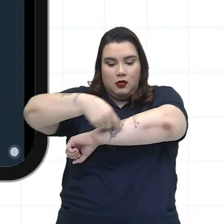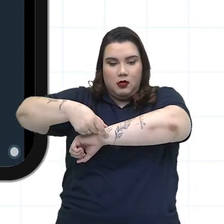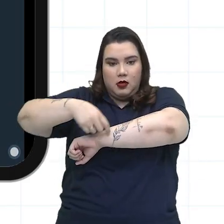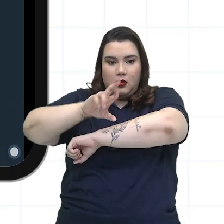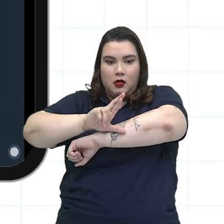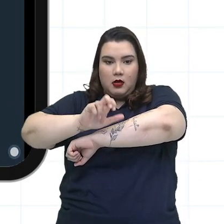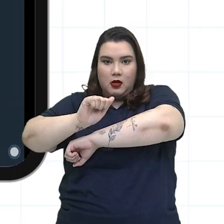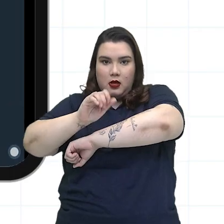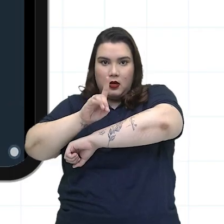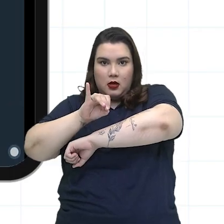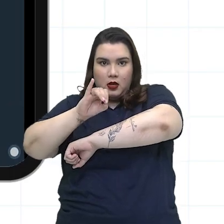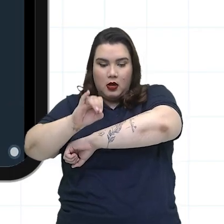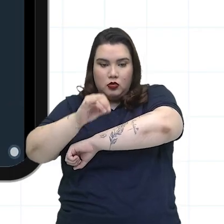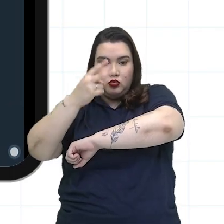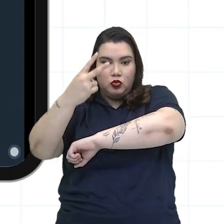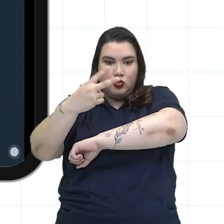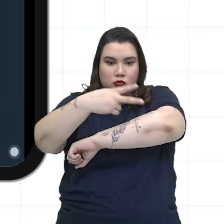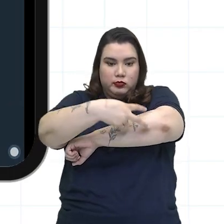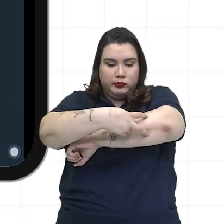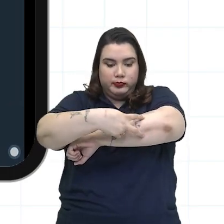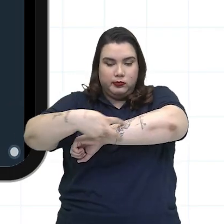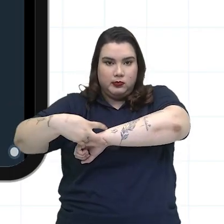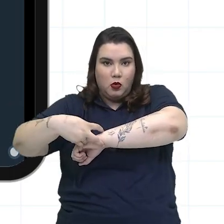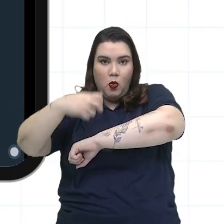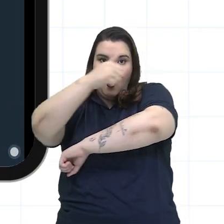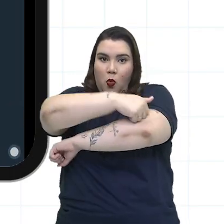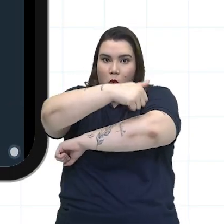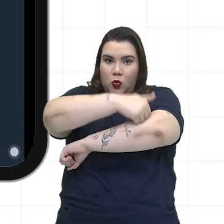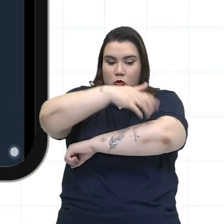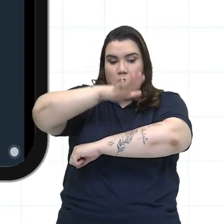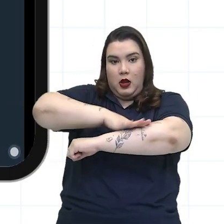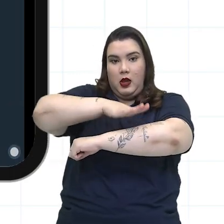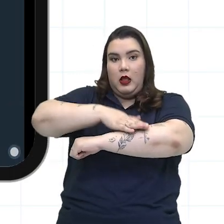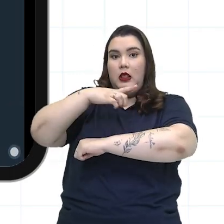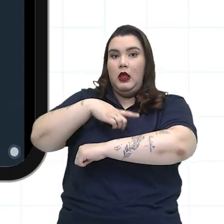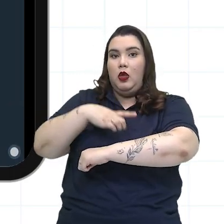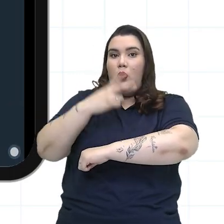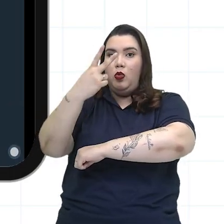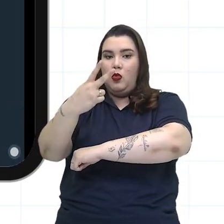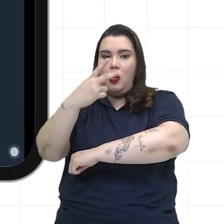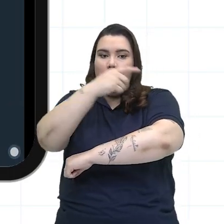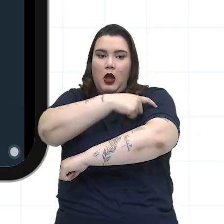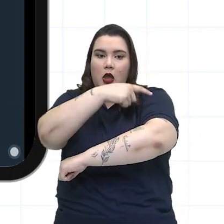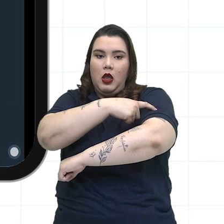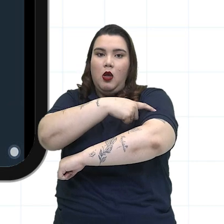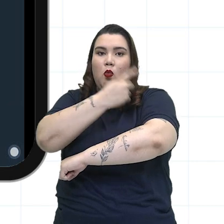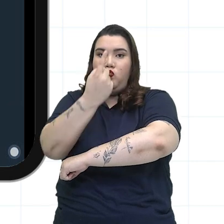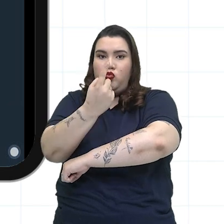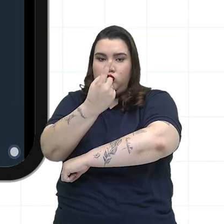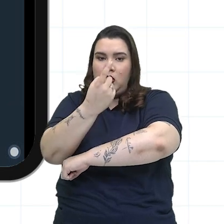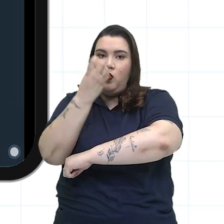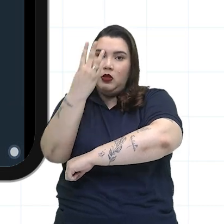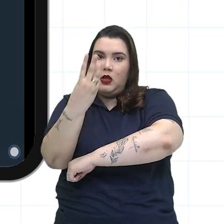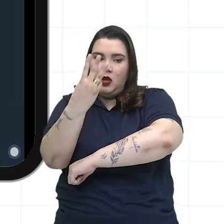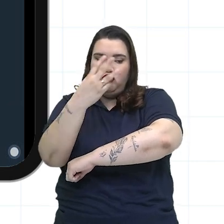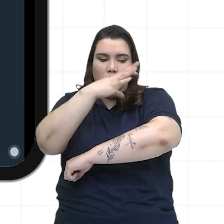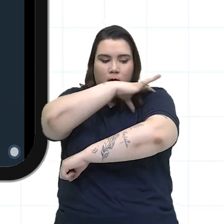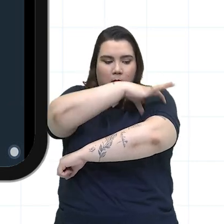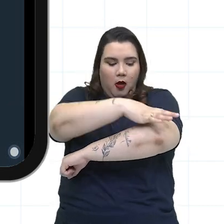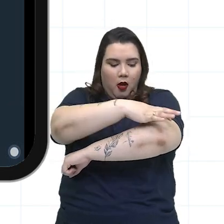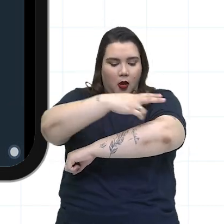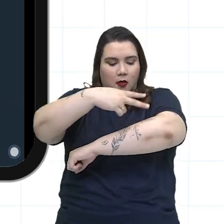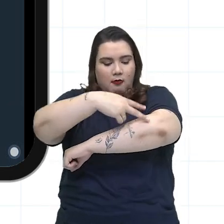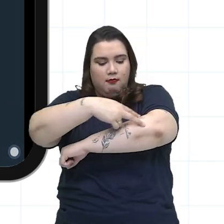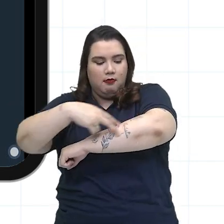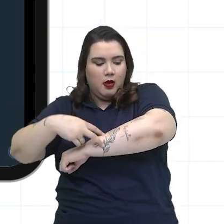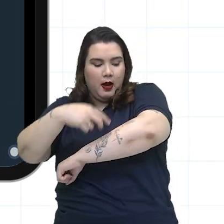a una, certo? Ou seja, 3 ossos aí interligados. Por isso que a articulação é 2